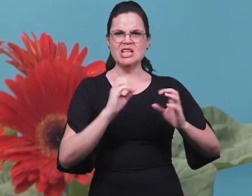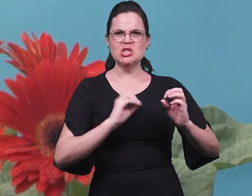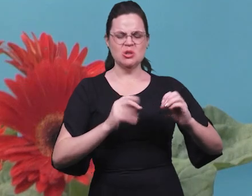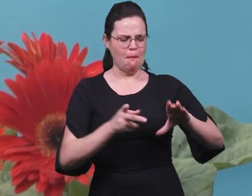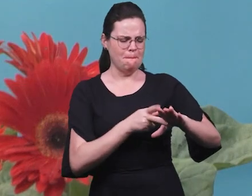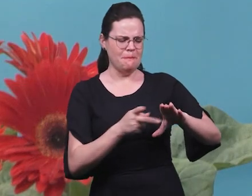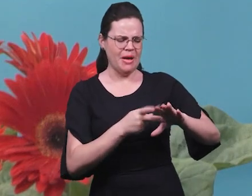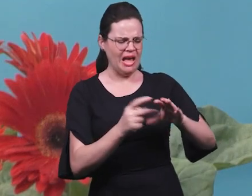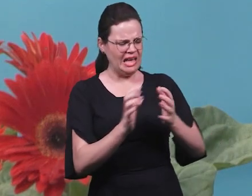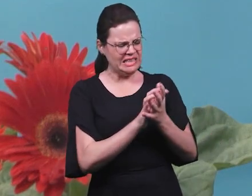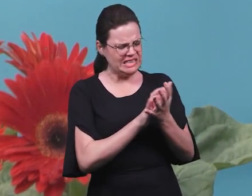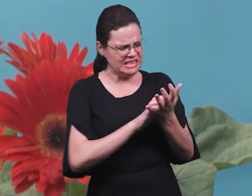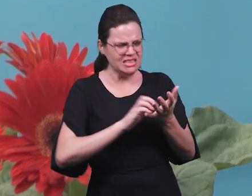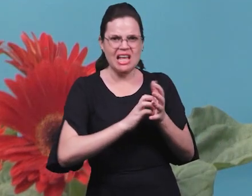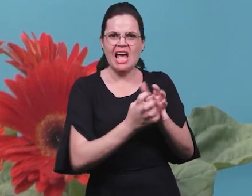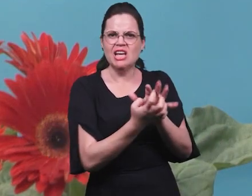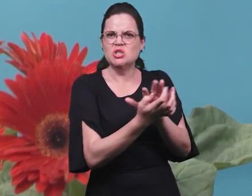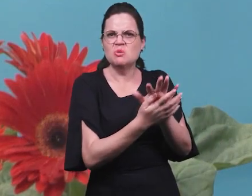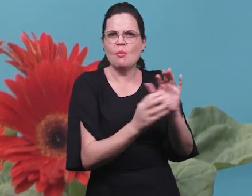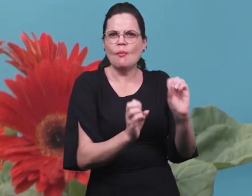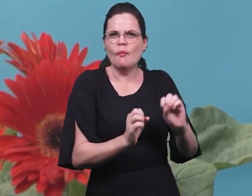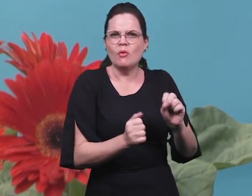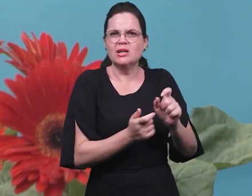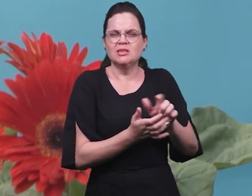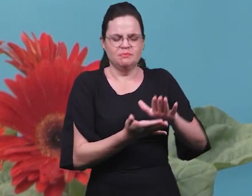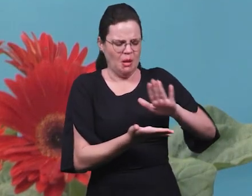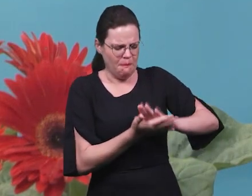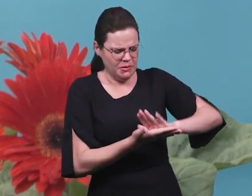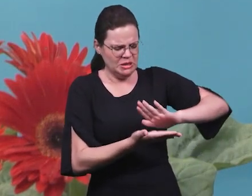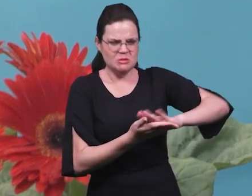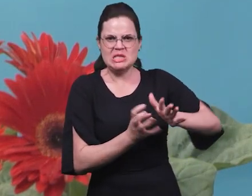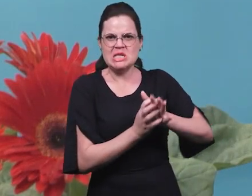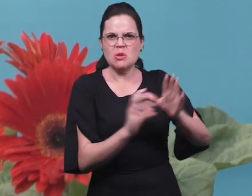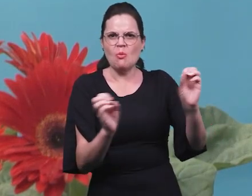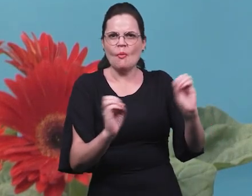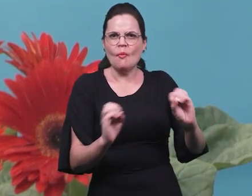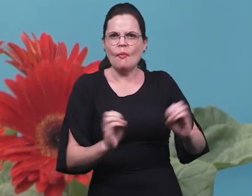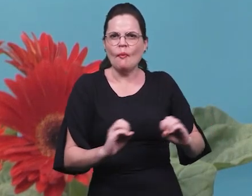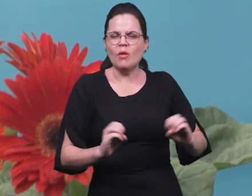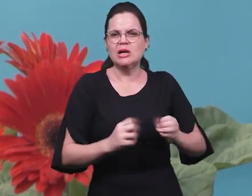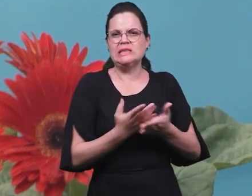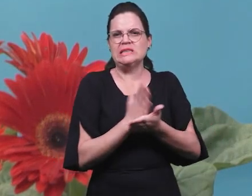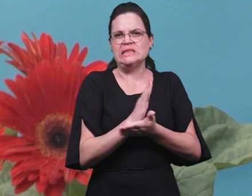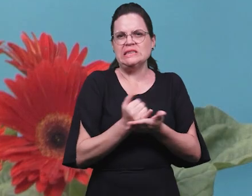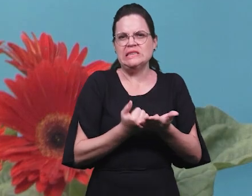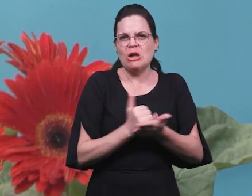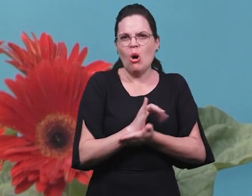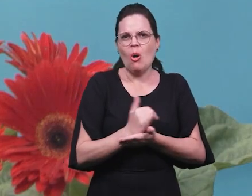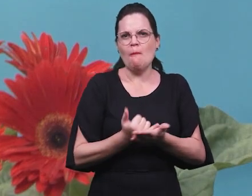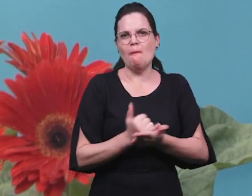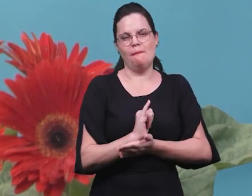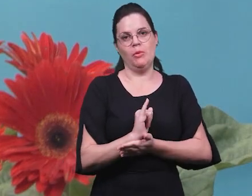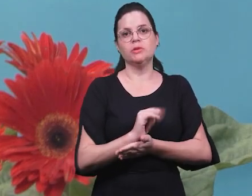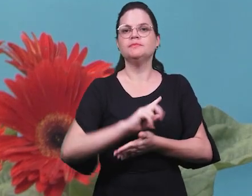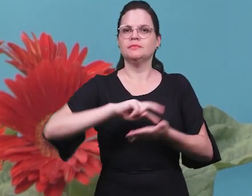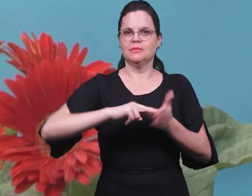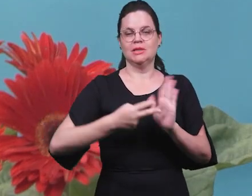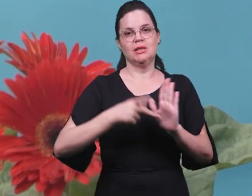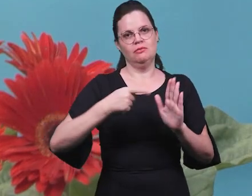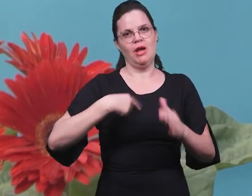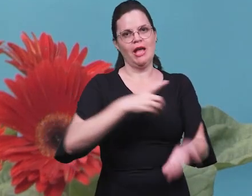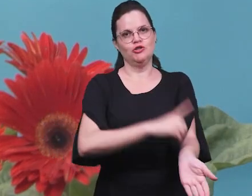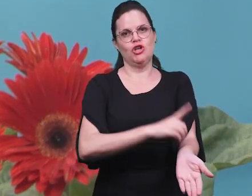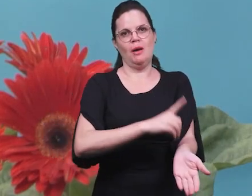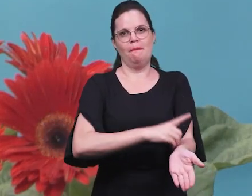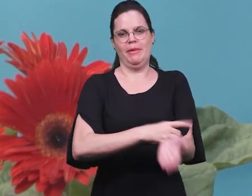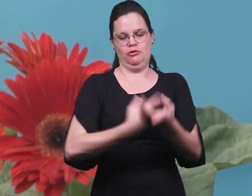o meu pé, tá me incomodando. E isso já é uma complicação do diabetes mal